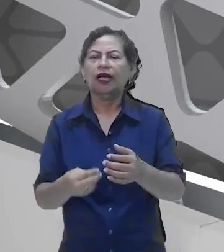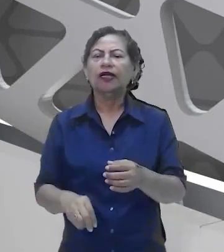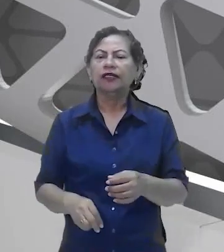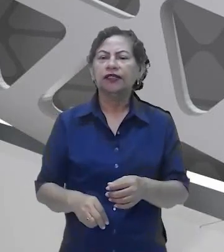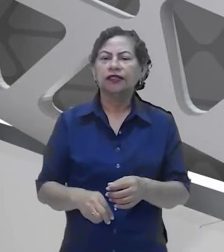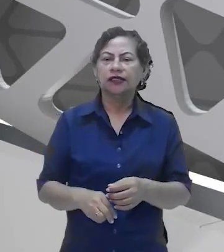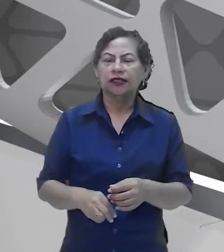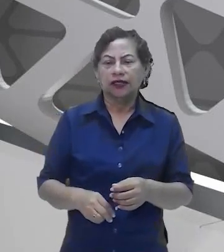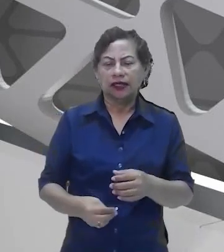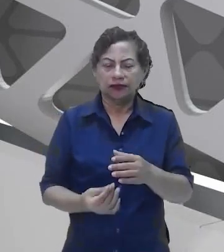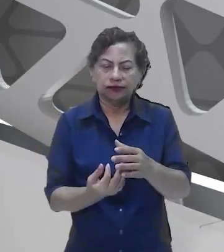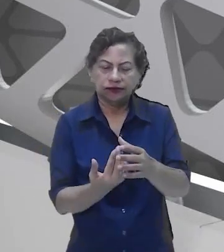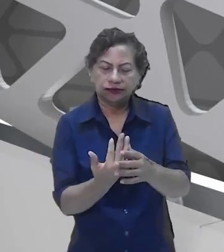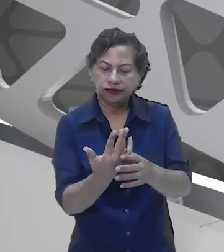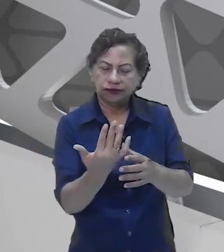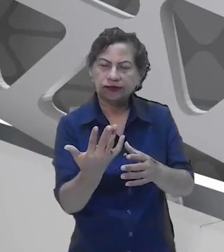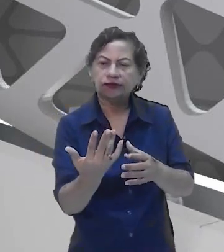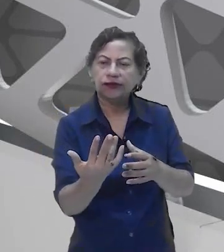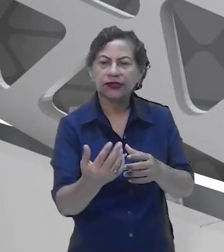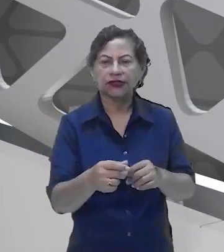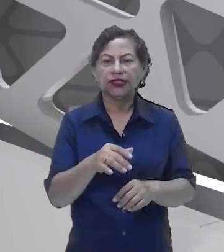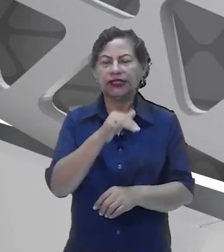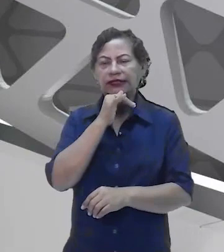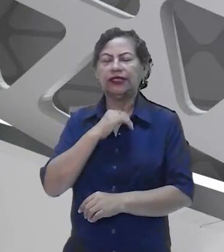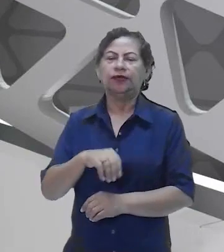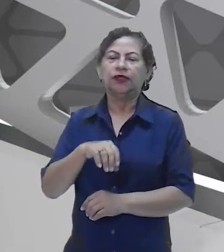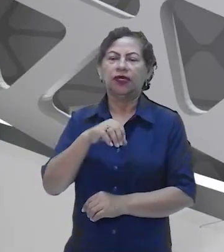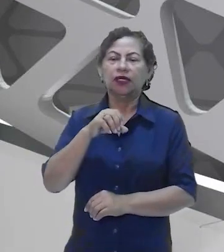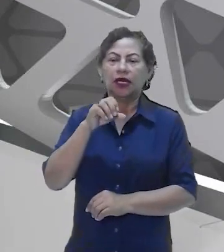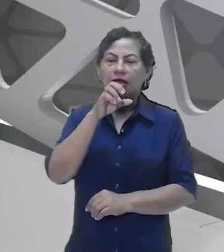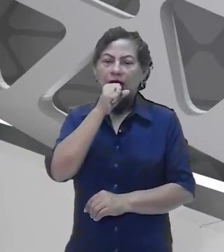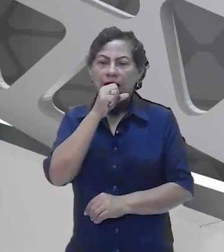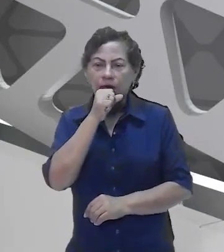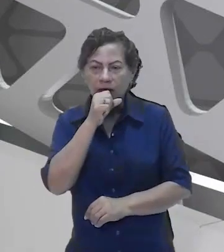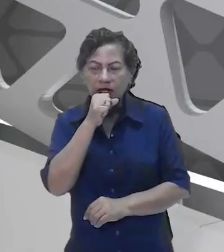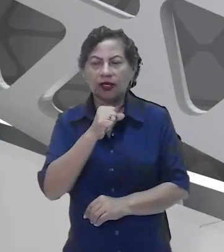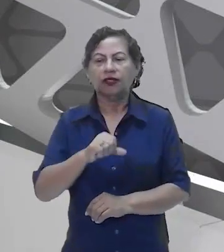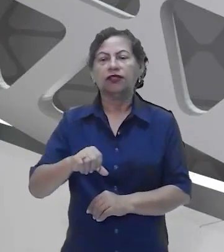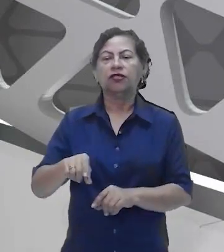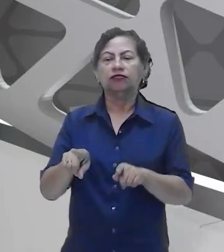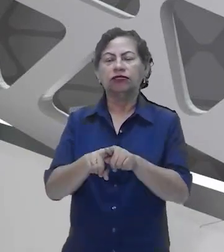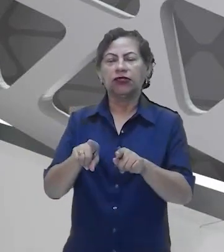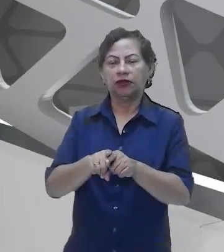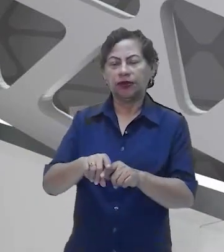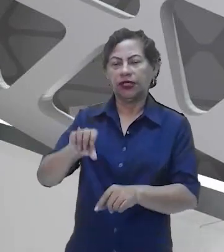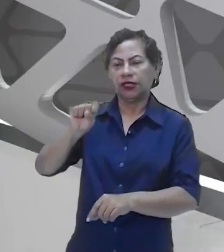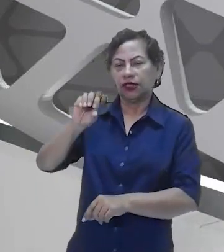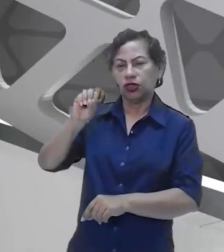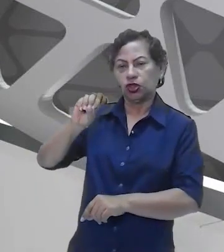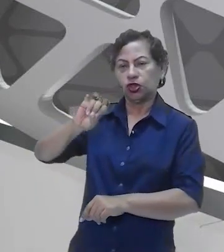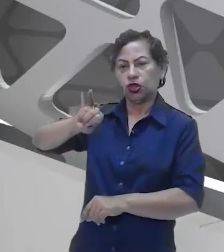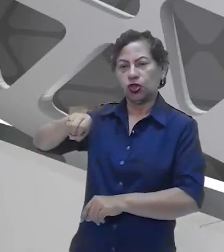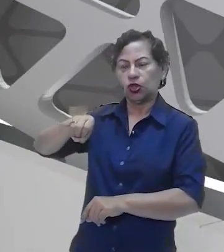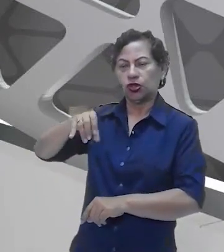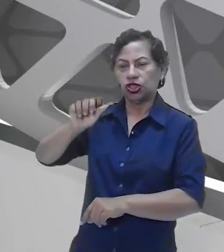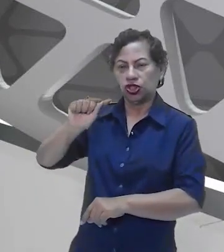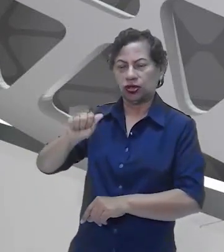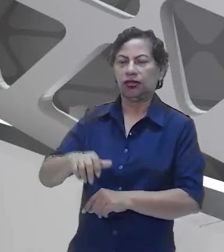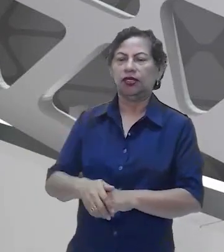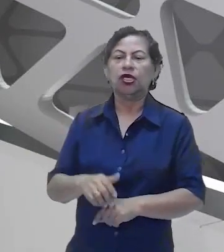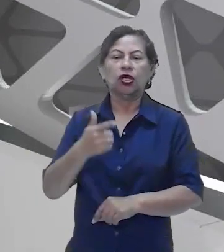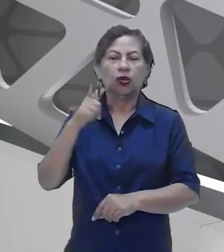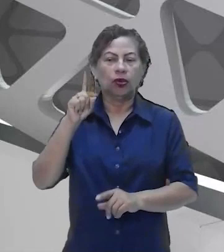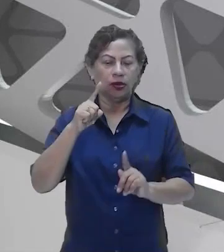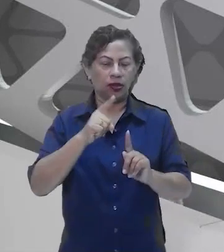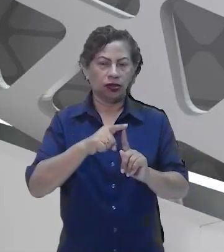de um dado segmento produtivo, como por exemplo laranja, soja, dentre outros. Outra consequência da modernização da atividade de